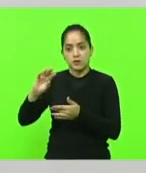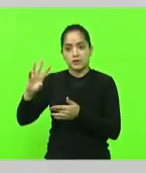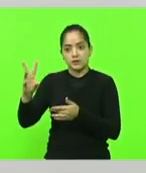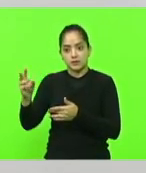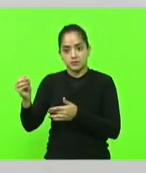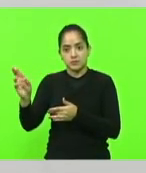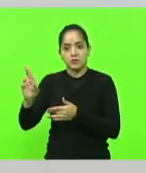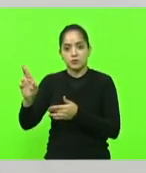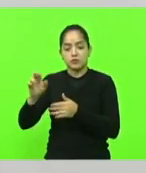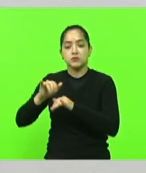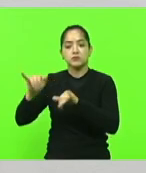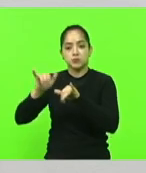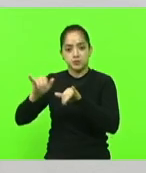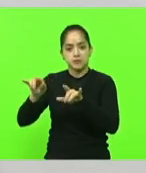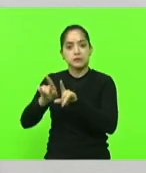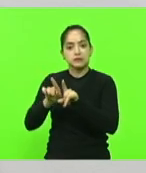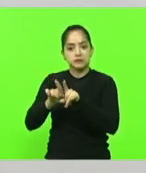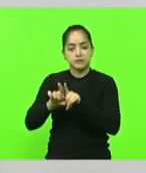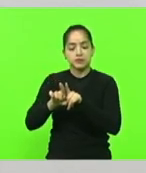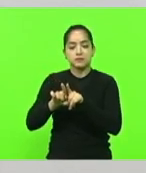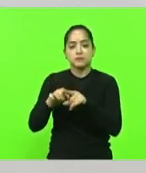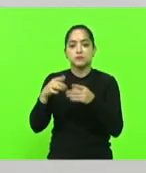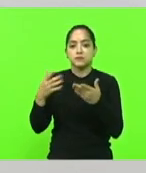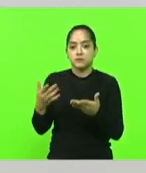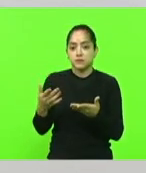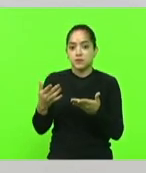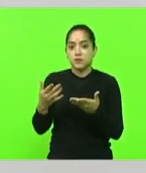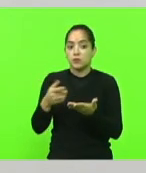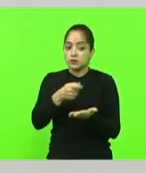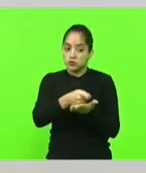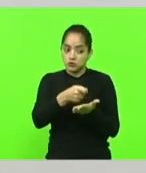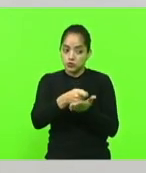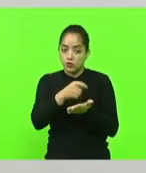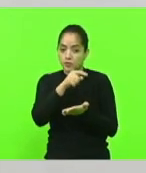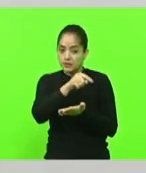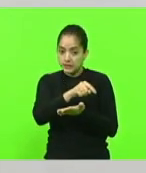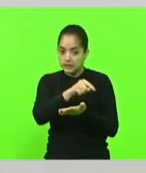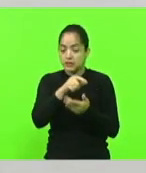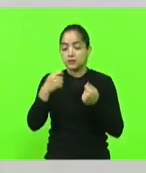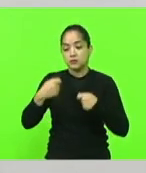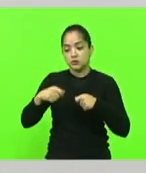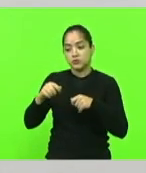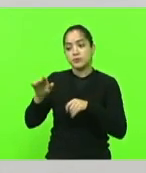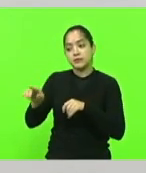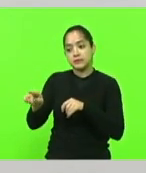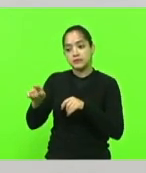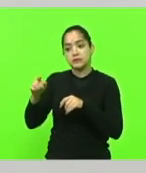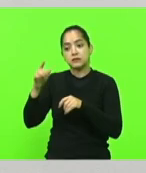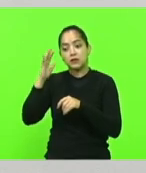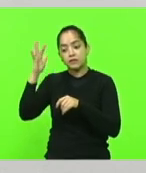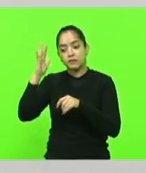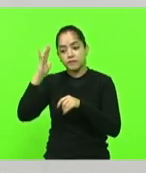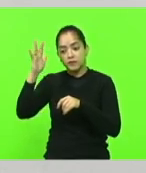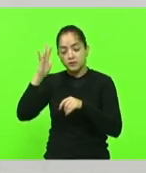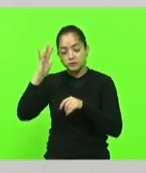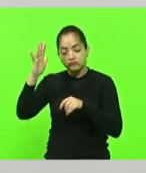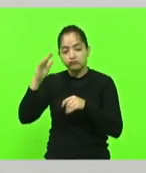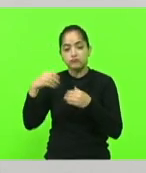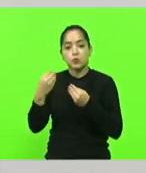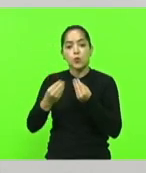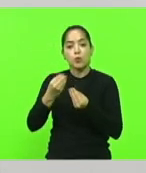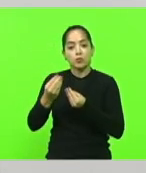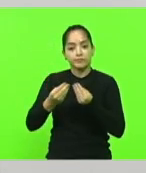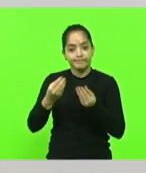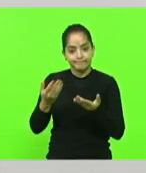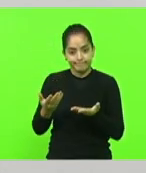em publicidade, né? Então, acho que, como a gente cobra do executivo, a gente tem que fazer uma reflexão aqui no legislativo também